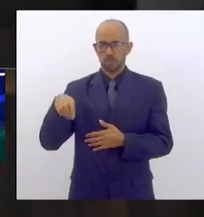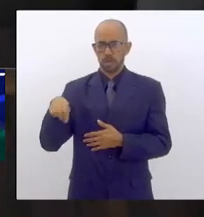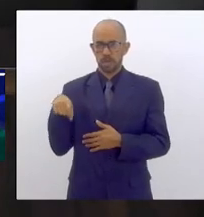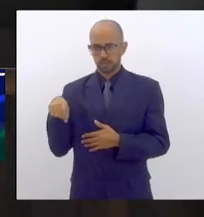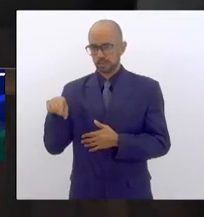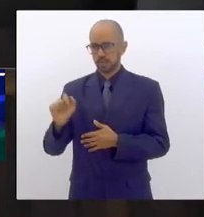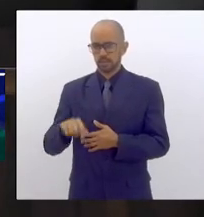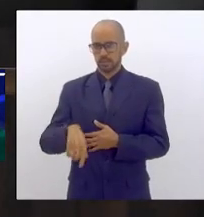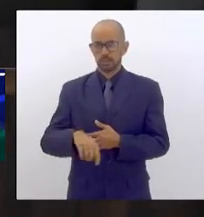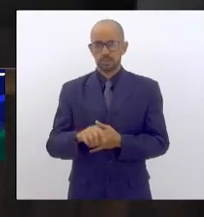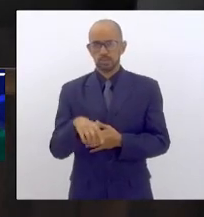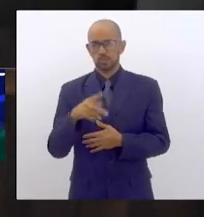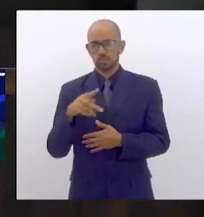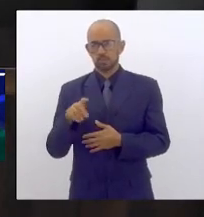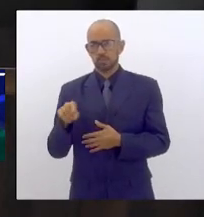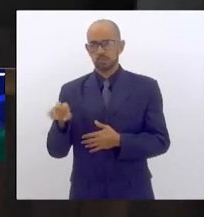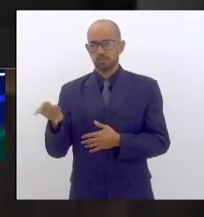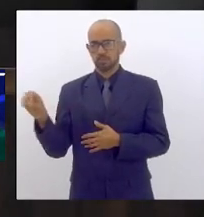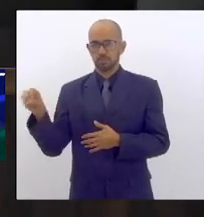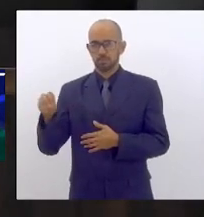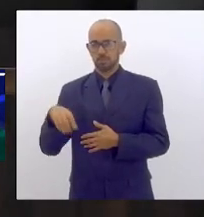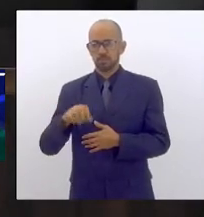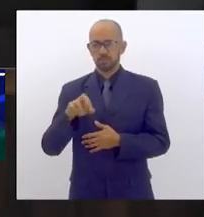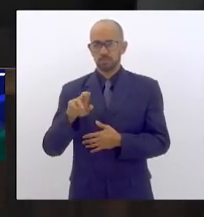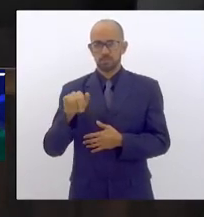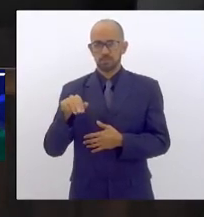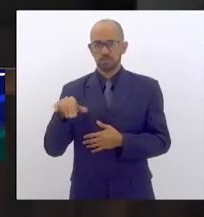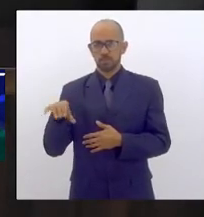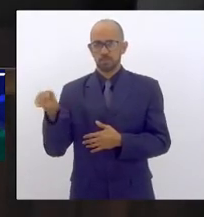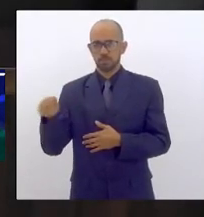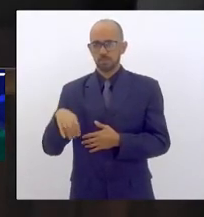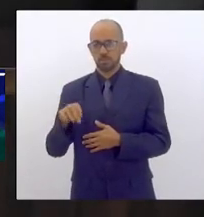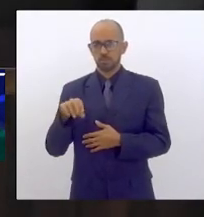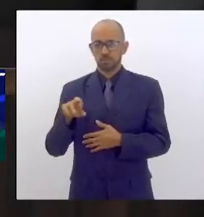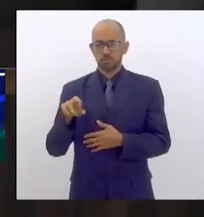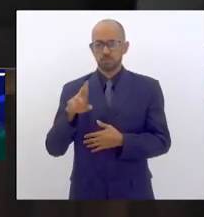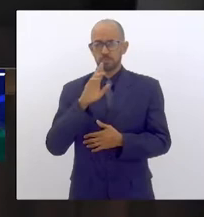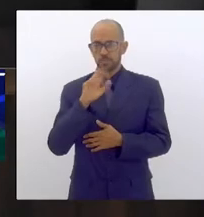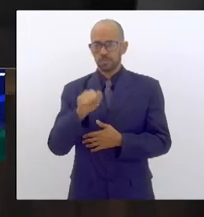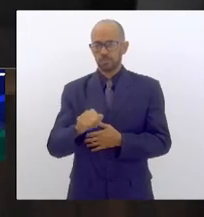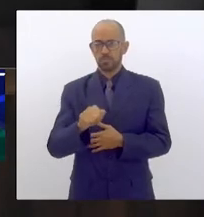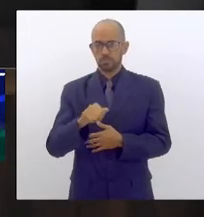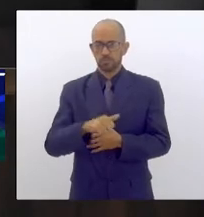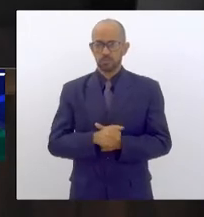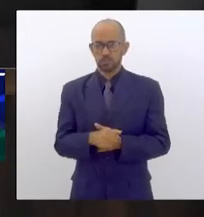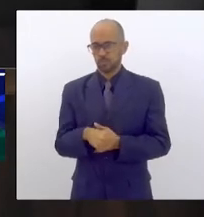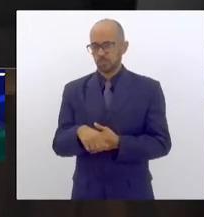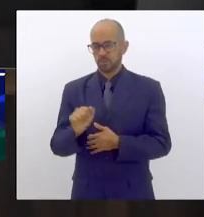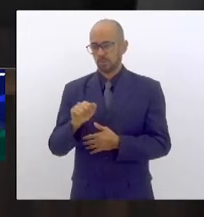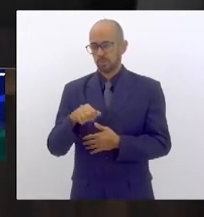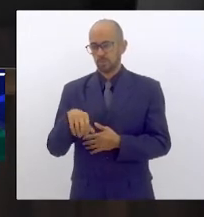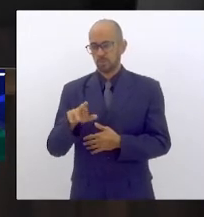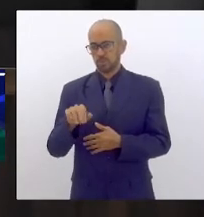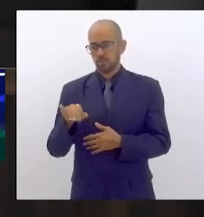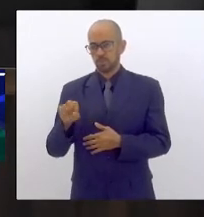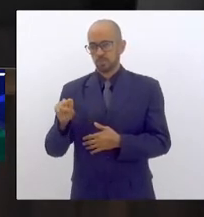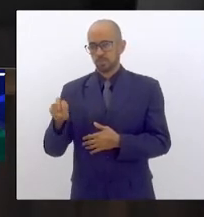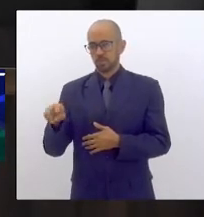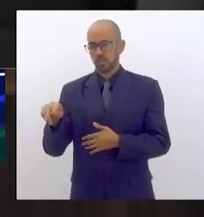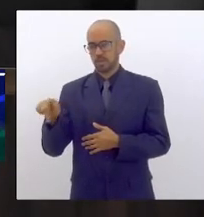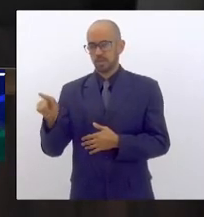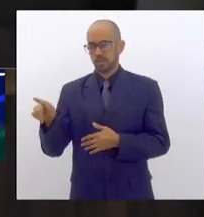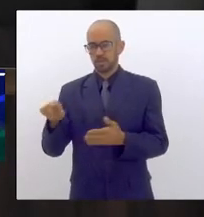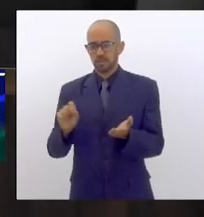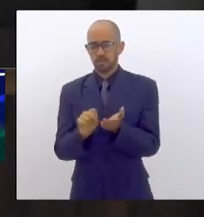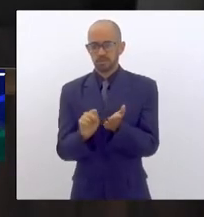Carvalho, deputado Pedro Ricardo, deputado Renato Zaca, deputado Rodrigo Amorim, deputado Rosenberg Reis, deputado Samuel Malafaia,